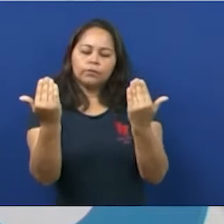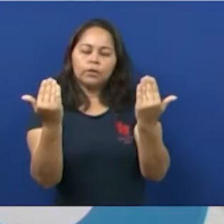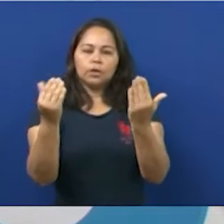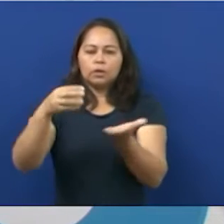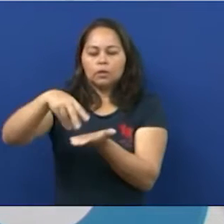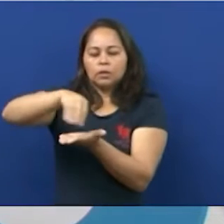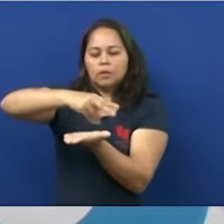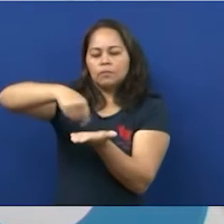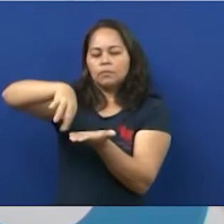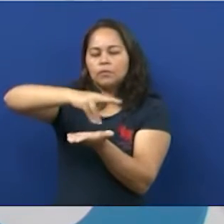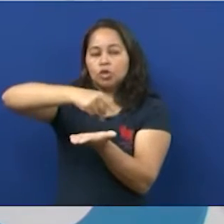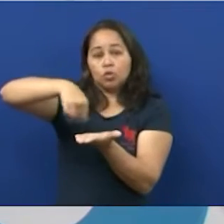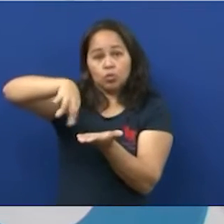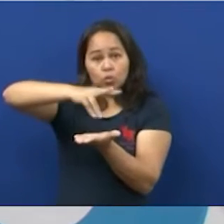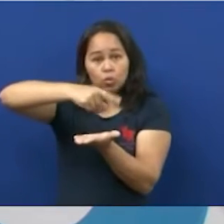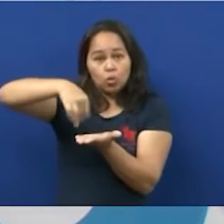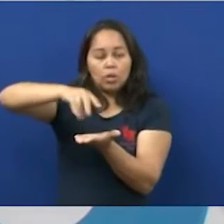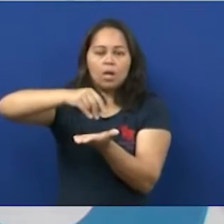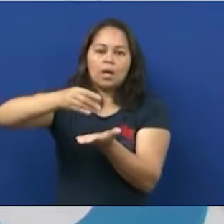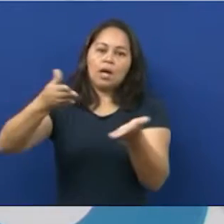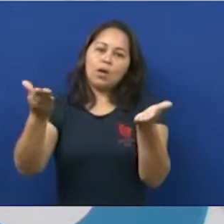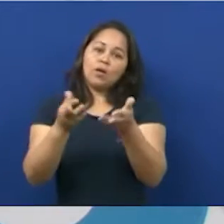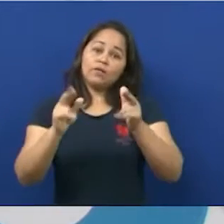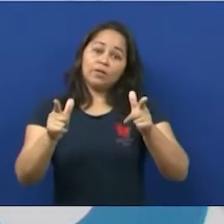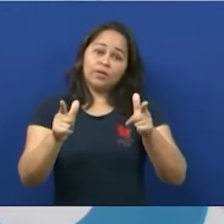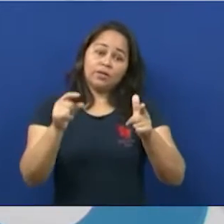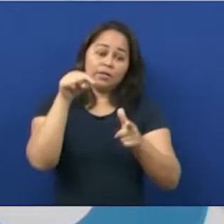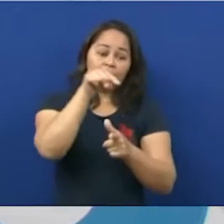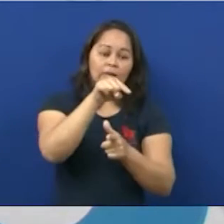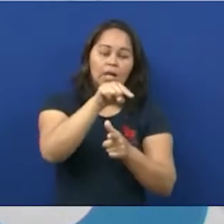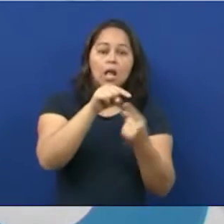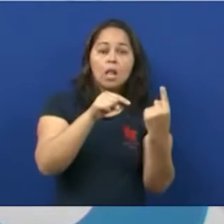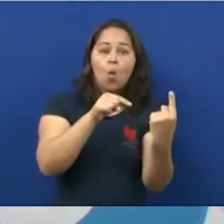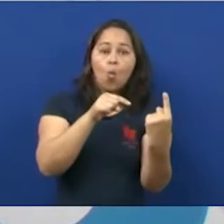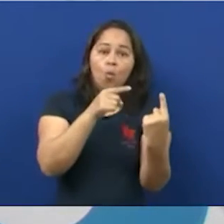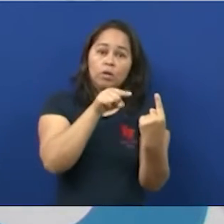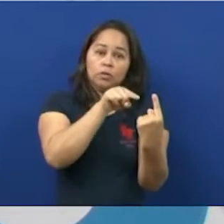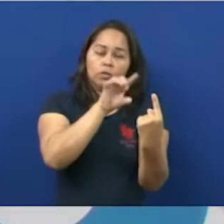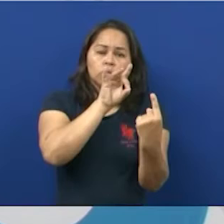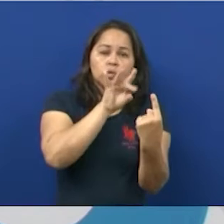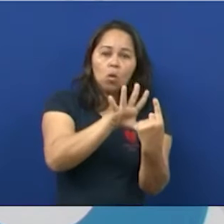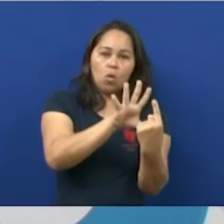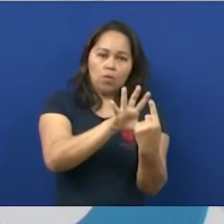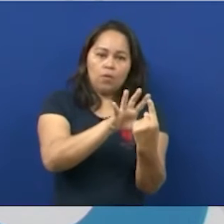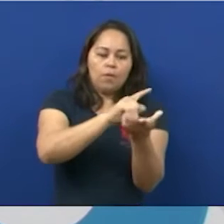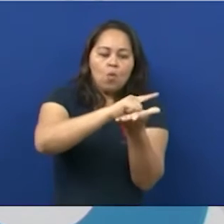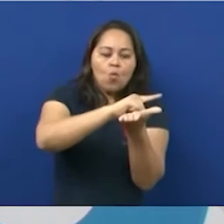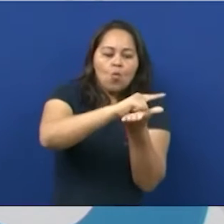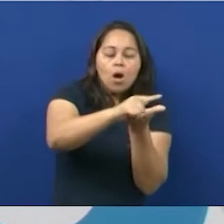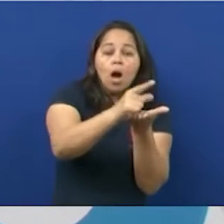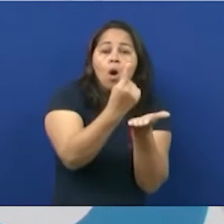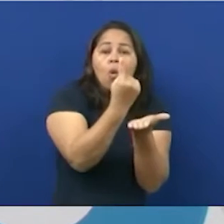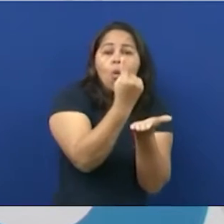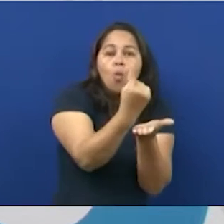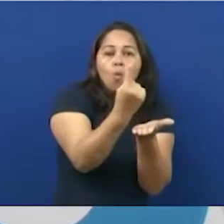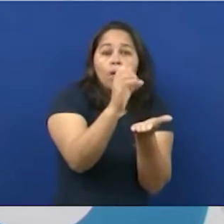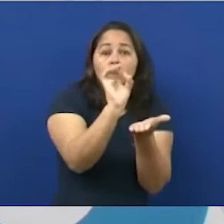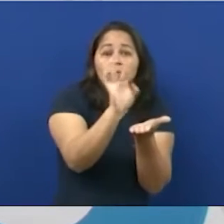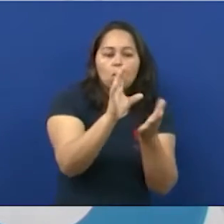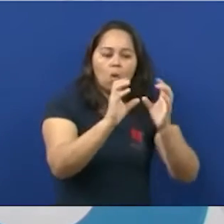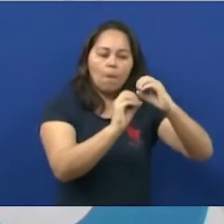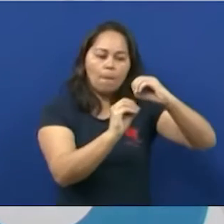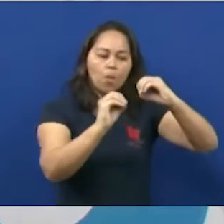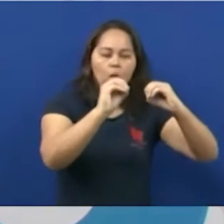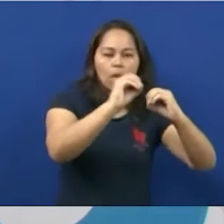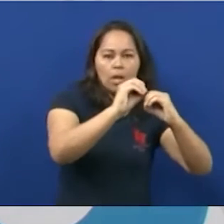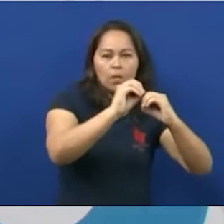associação composta de duas ou mais substâncias diferentes. Se na substância pura eu só tenho um tipo de molécula